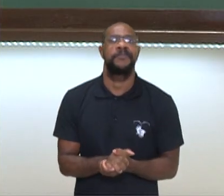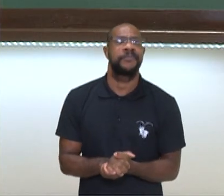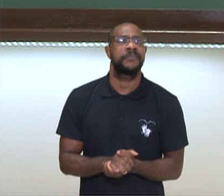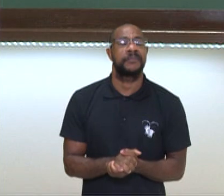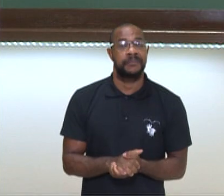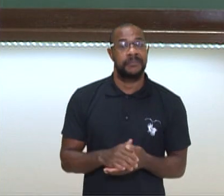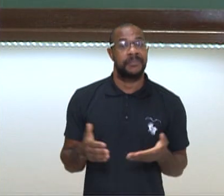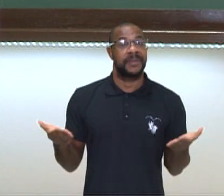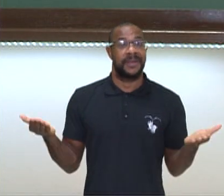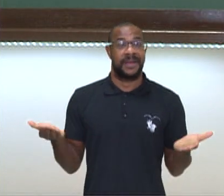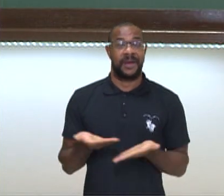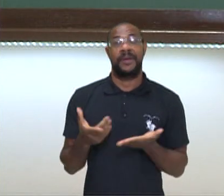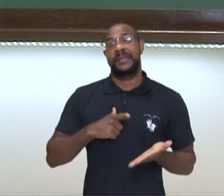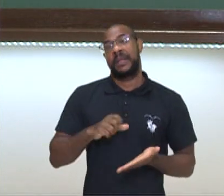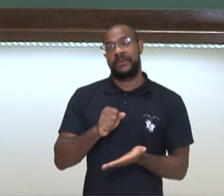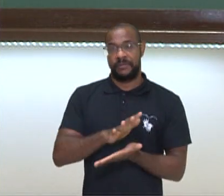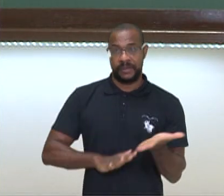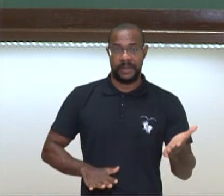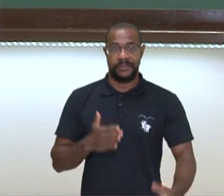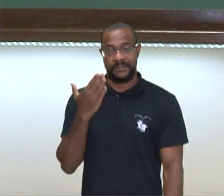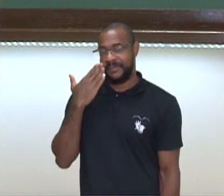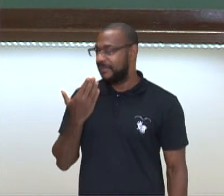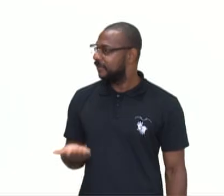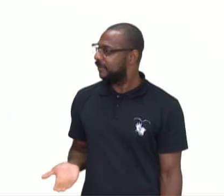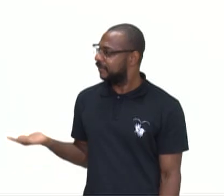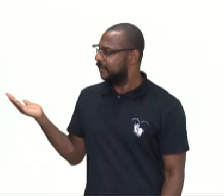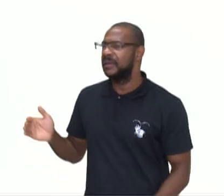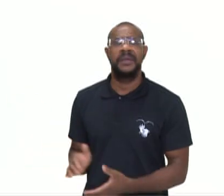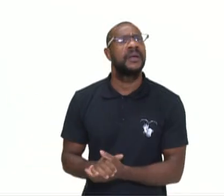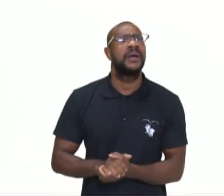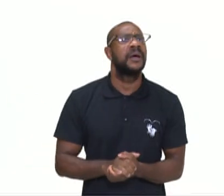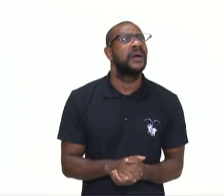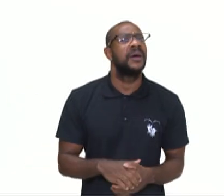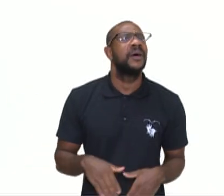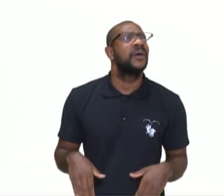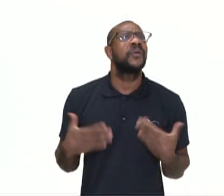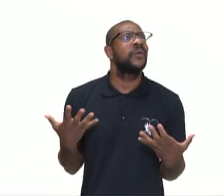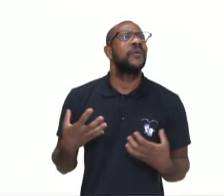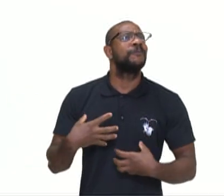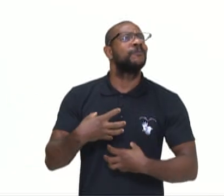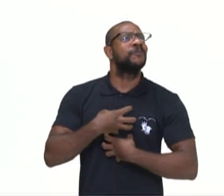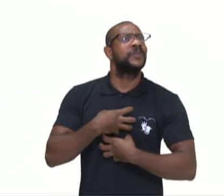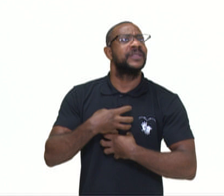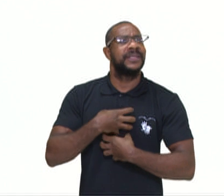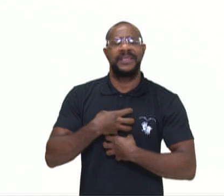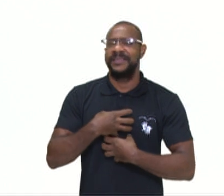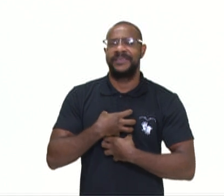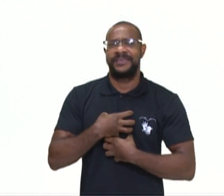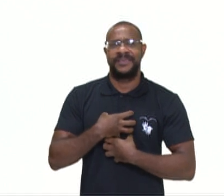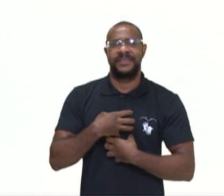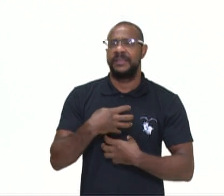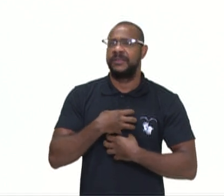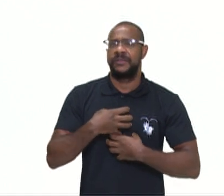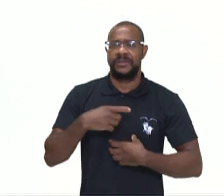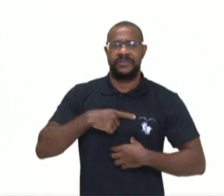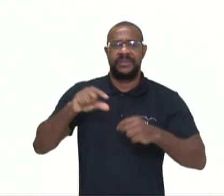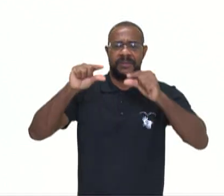E agora temos uma atividade. Qual o efeito de sentido produzido pelos